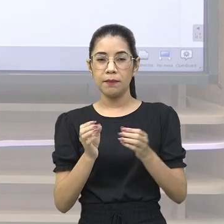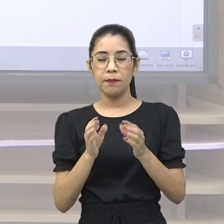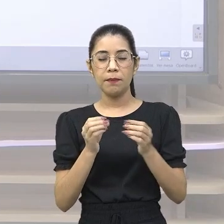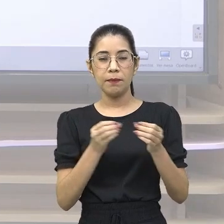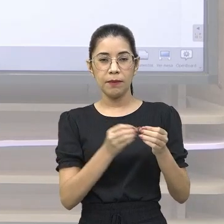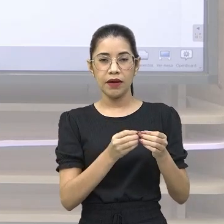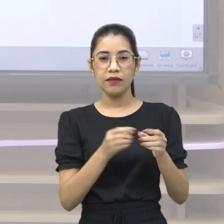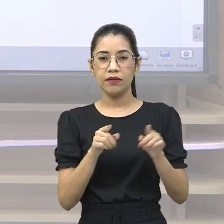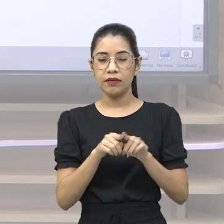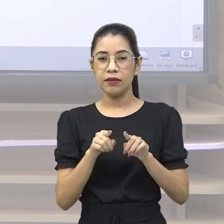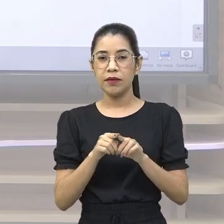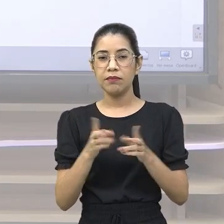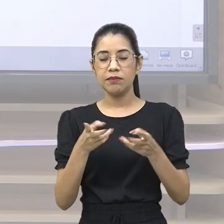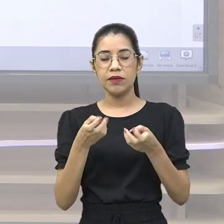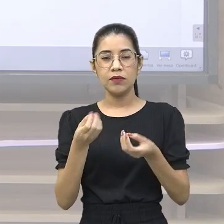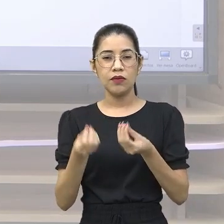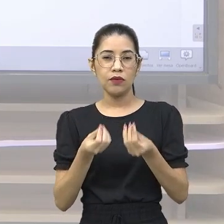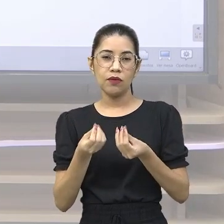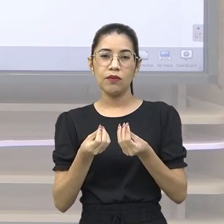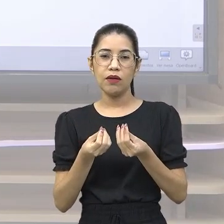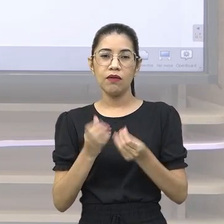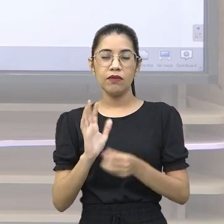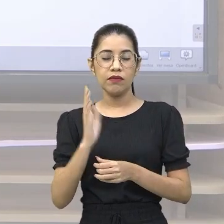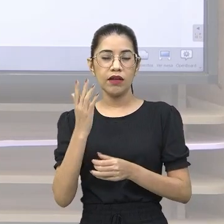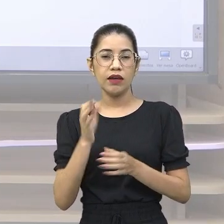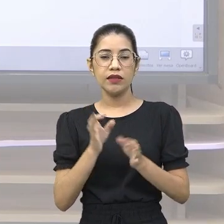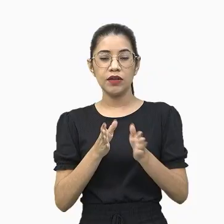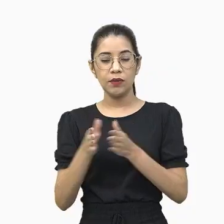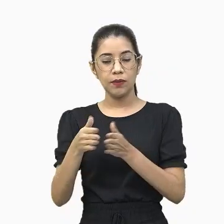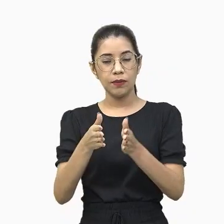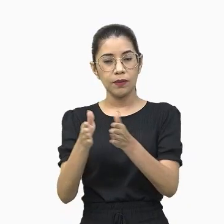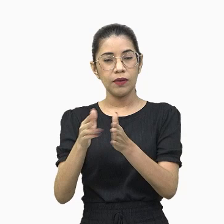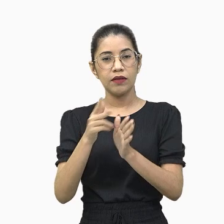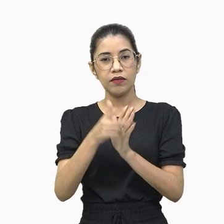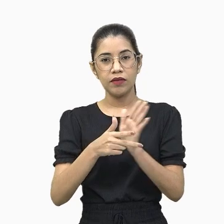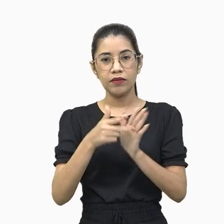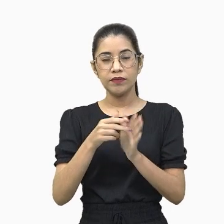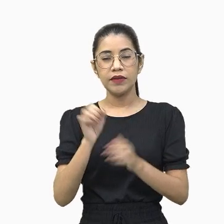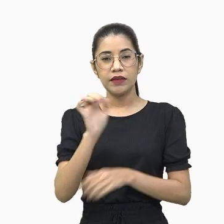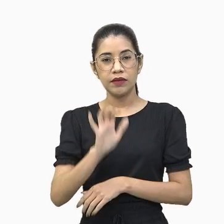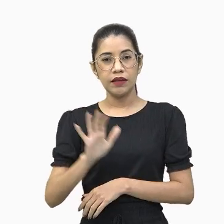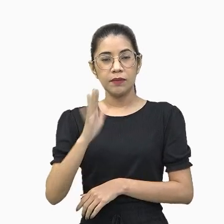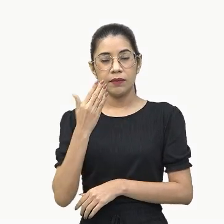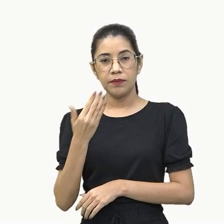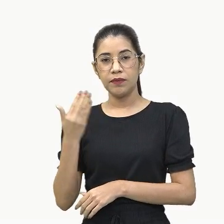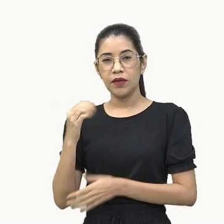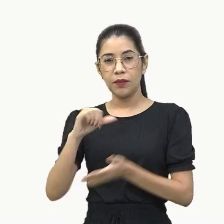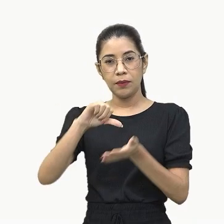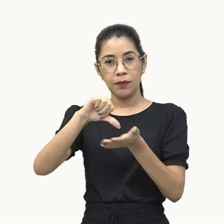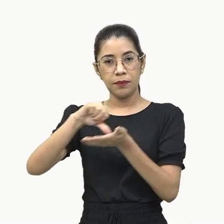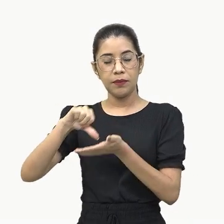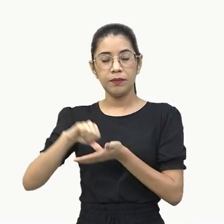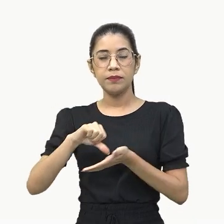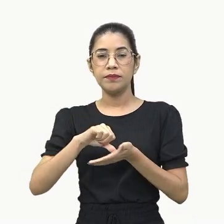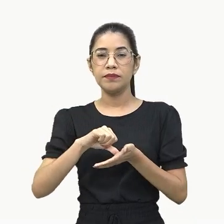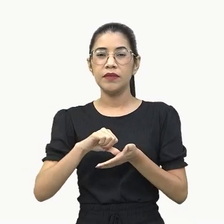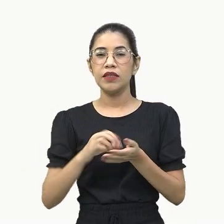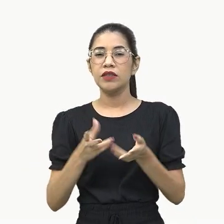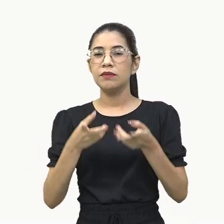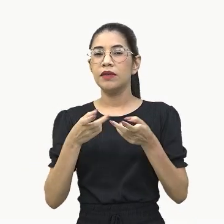entender um pouco dessa malha Ferroviária E aí na nós temos um mapinha olha e com o mapinha a gente observa esta